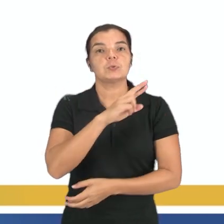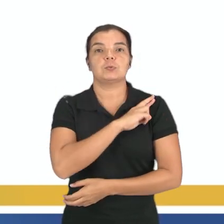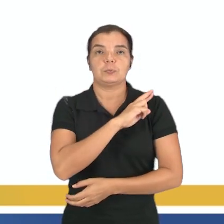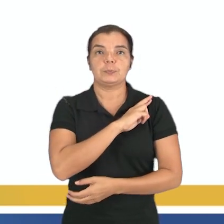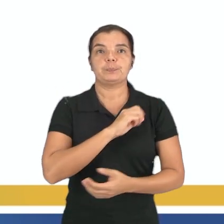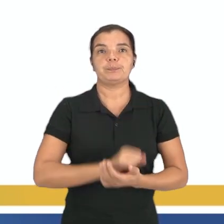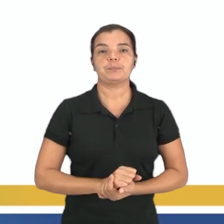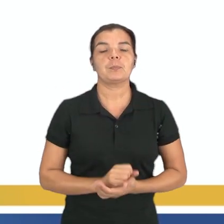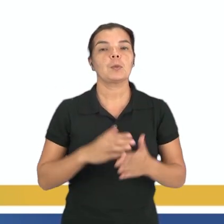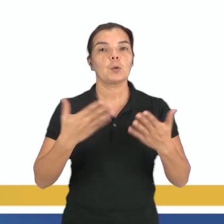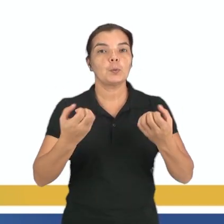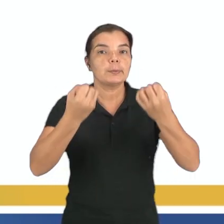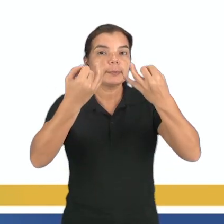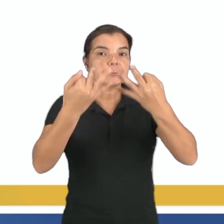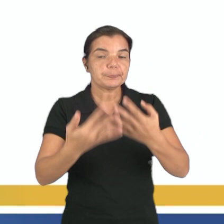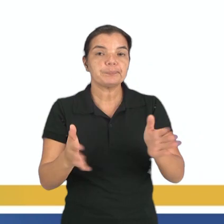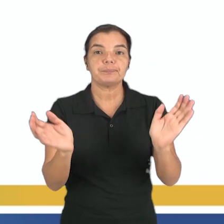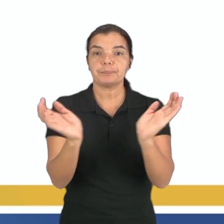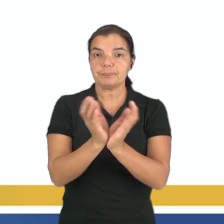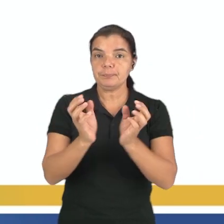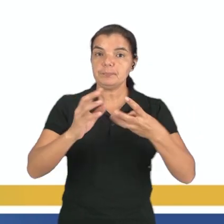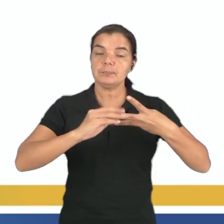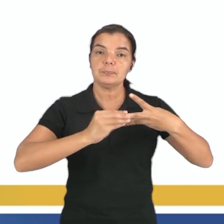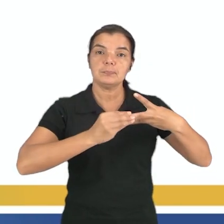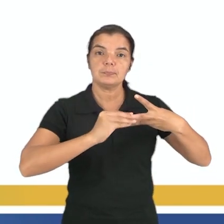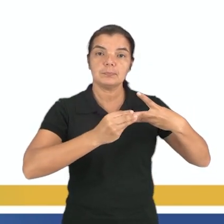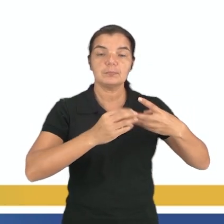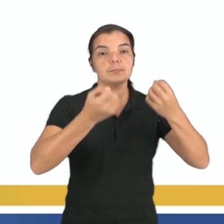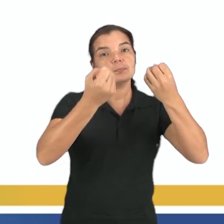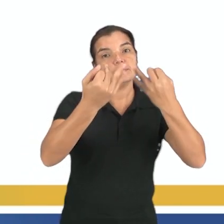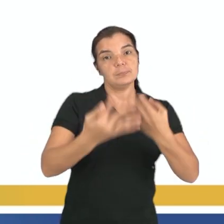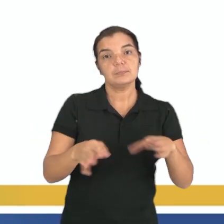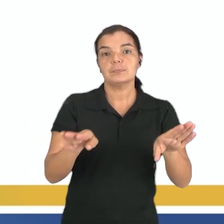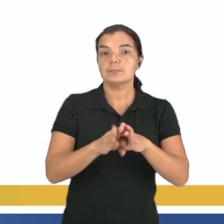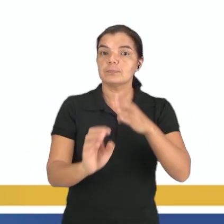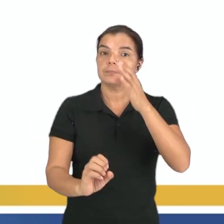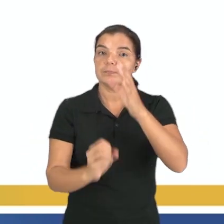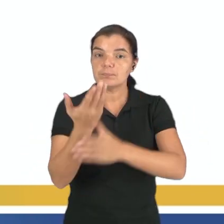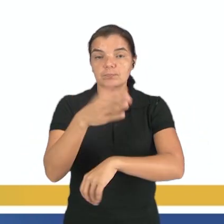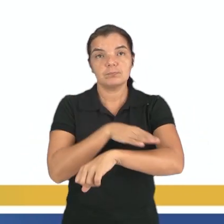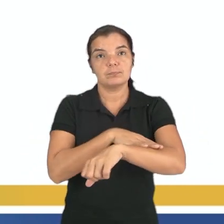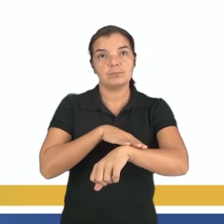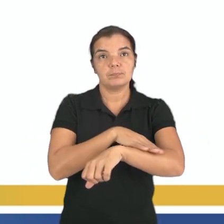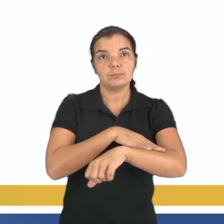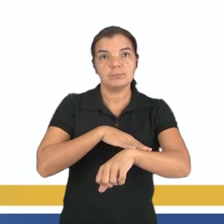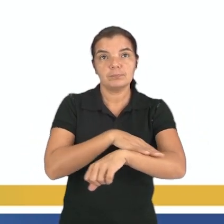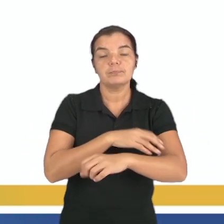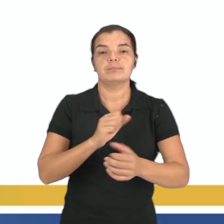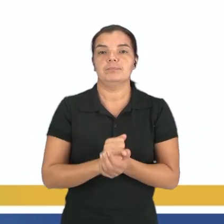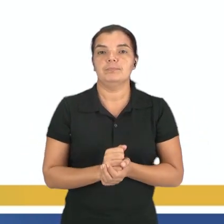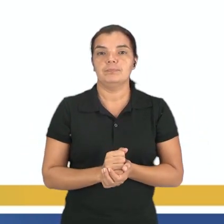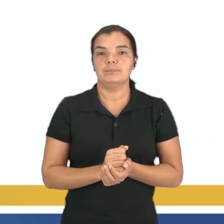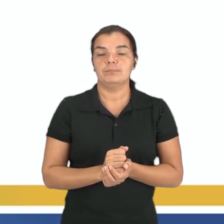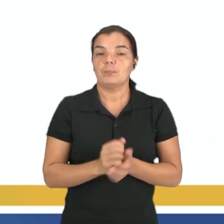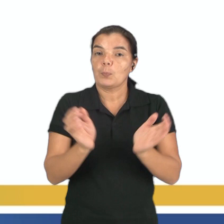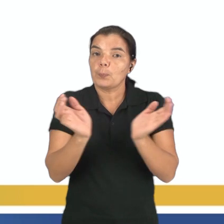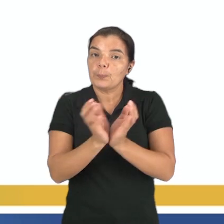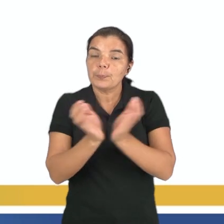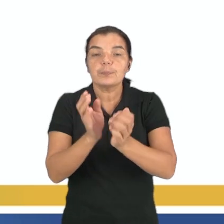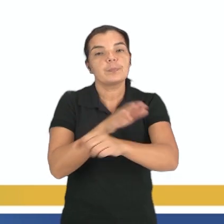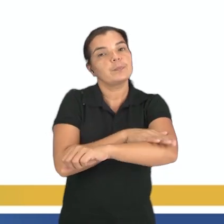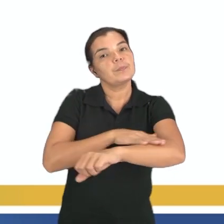função. Quando eu falo aí de conjunto de células, eu estou falando que vai dar origem aos tecidos. Quando eu falo de conjunto